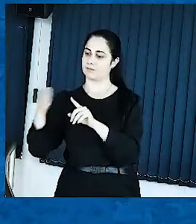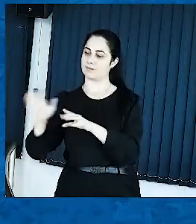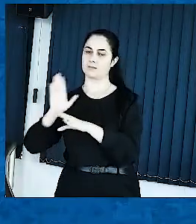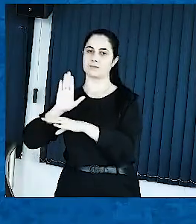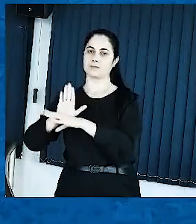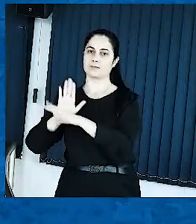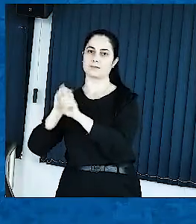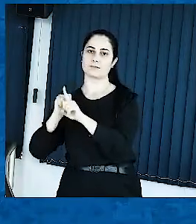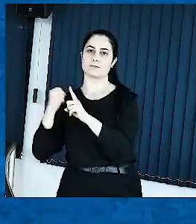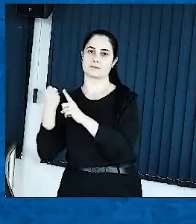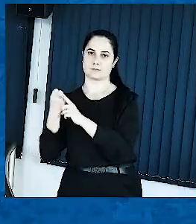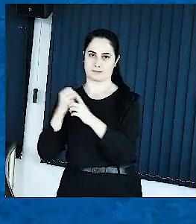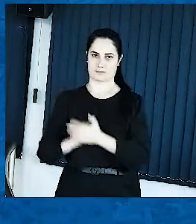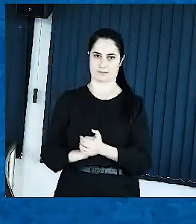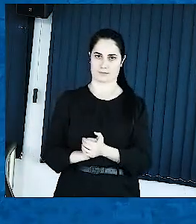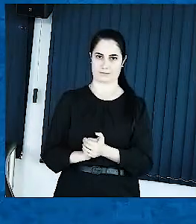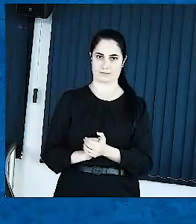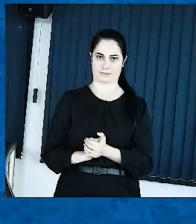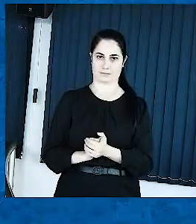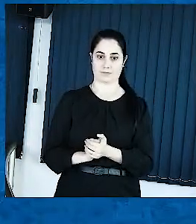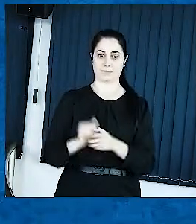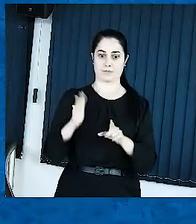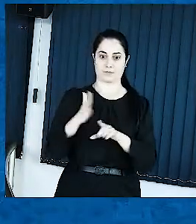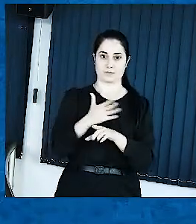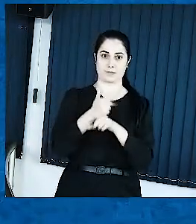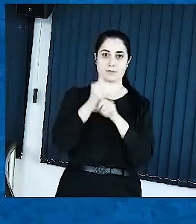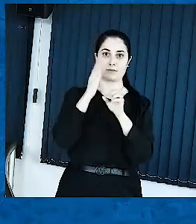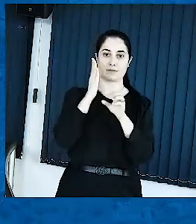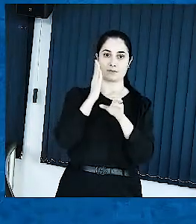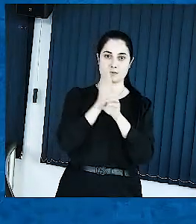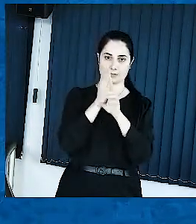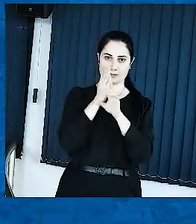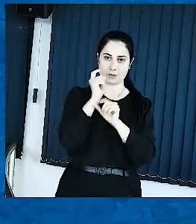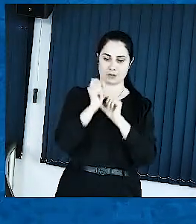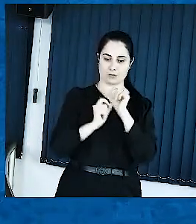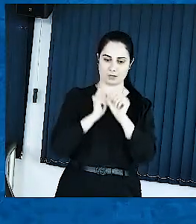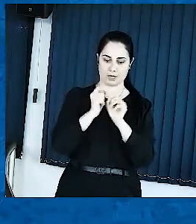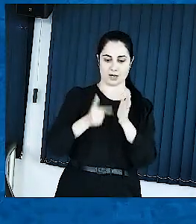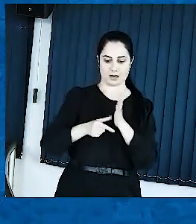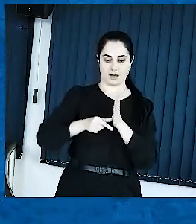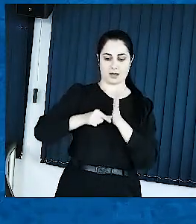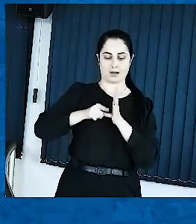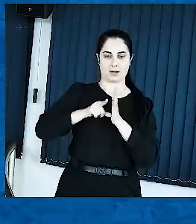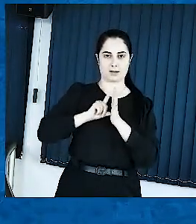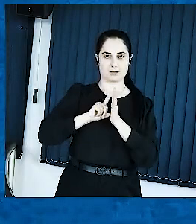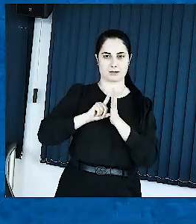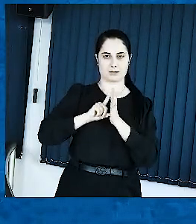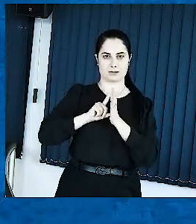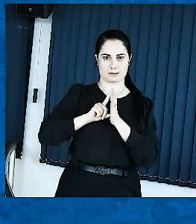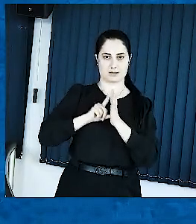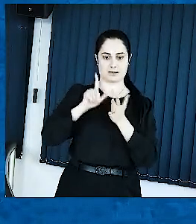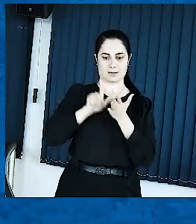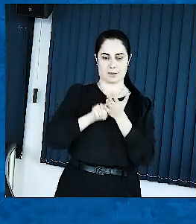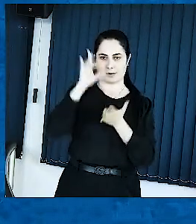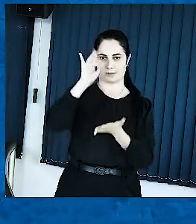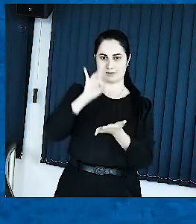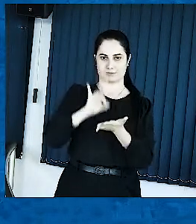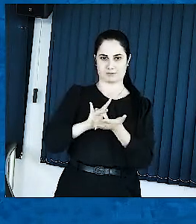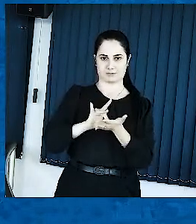Intervir. Cuidado multidisciplinar iniciado antes do